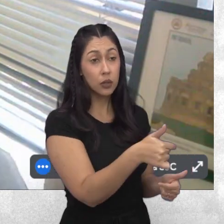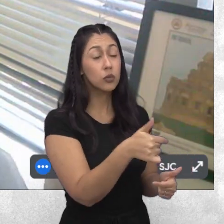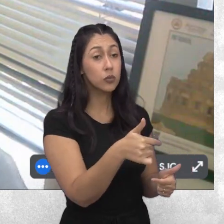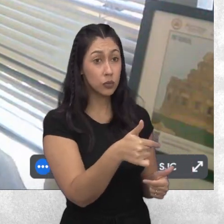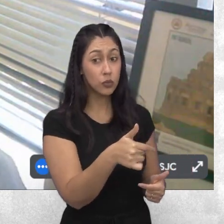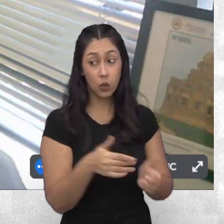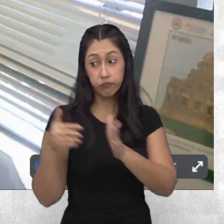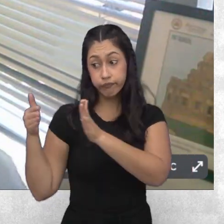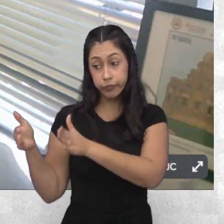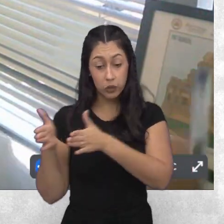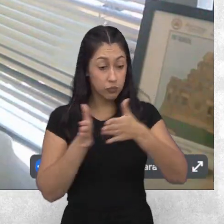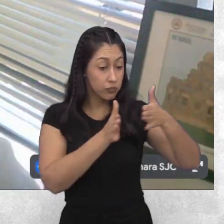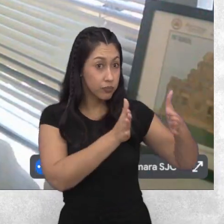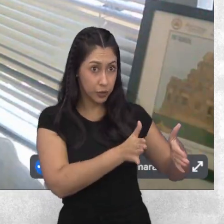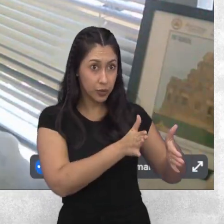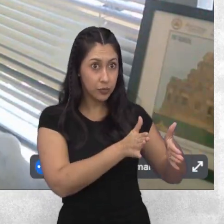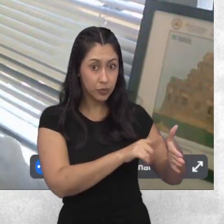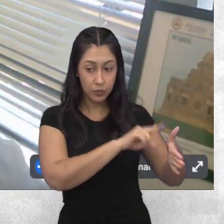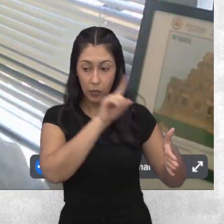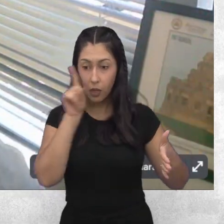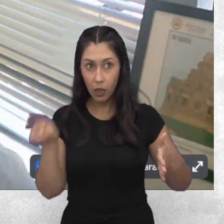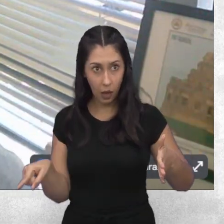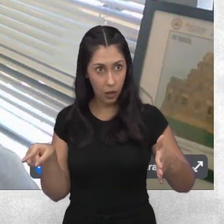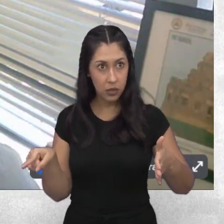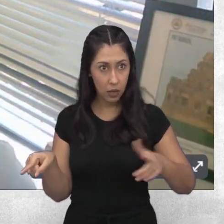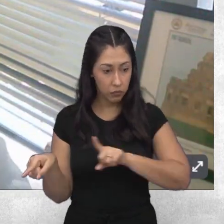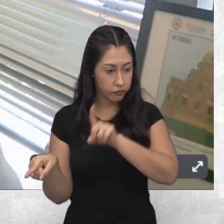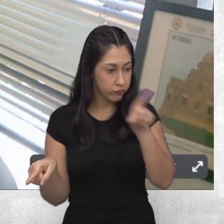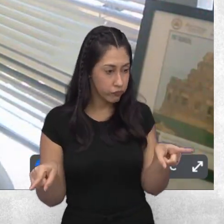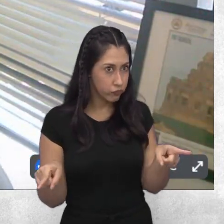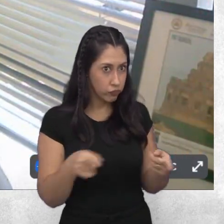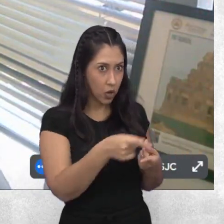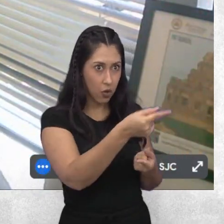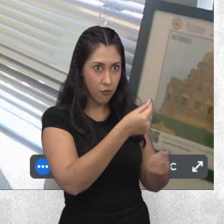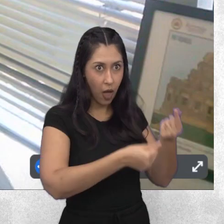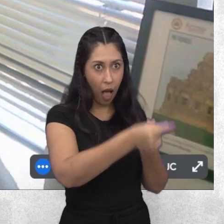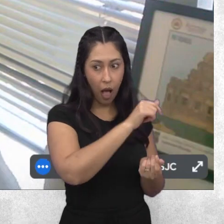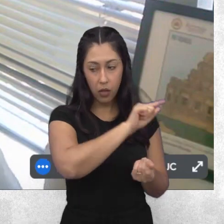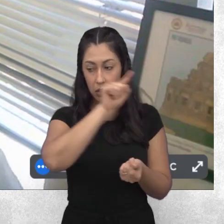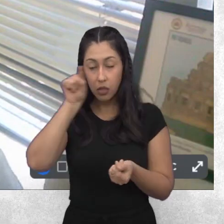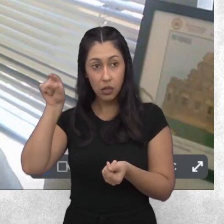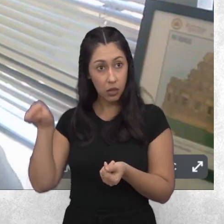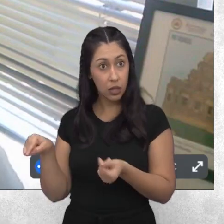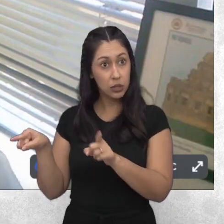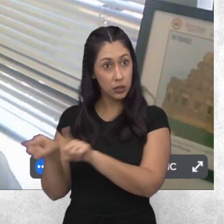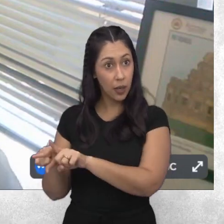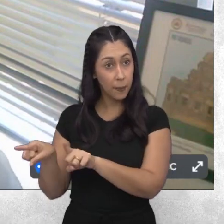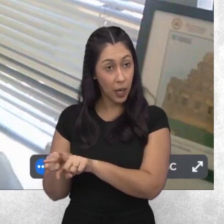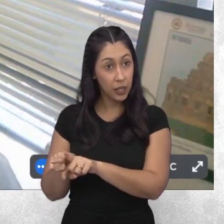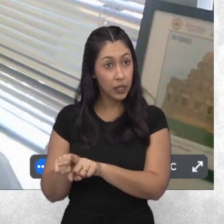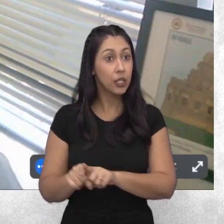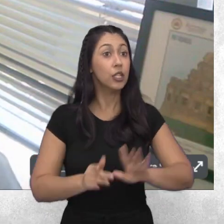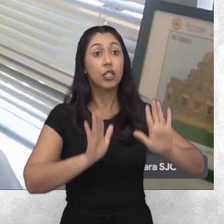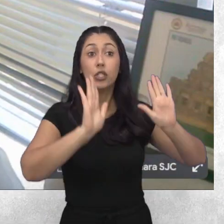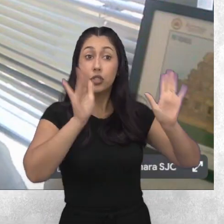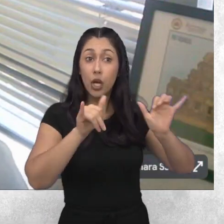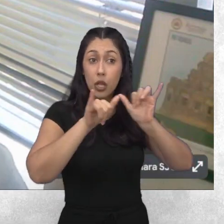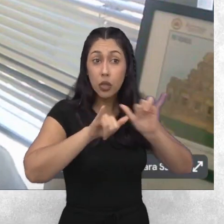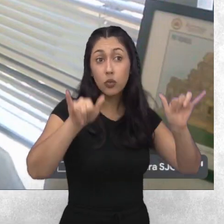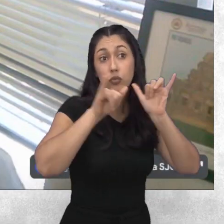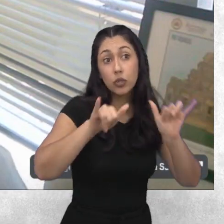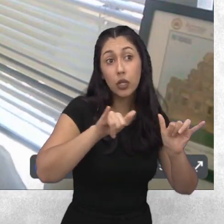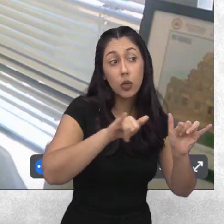das duas trilhas governamentais, essa que eu falei, a trilha financeira e a trilha Sherpa, foram revelados, anunciados